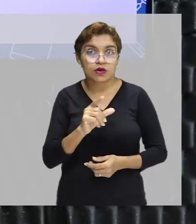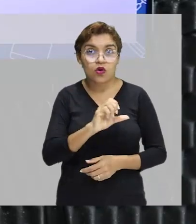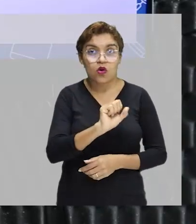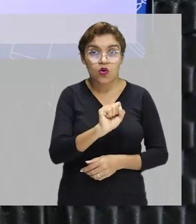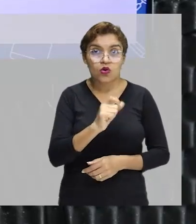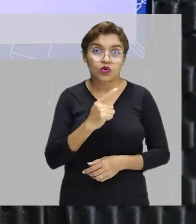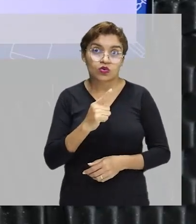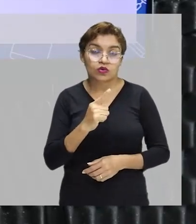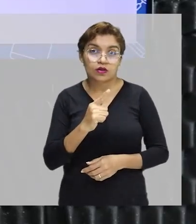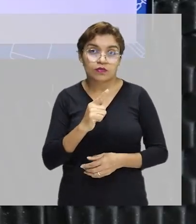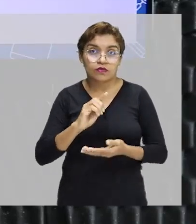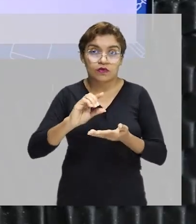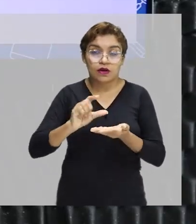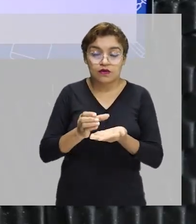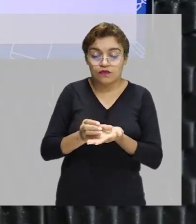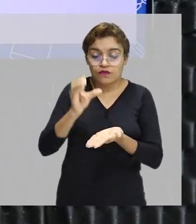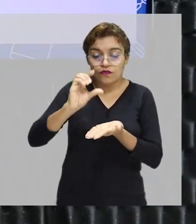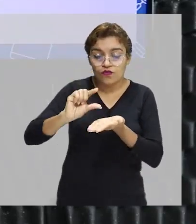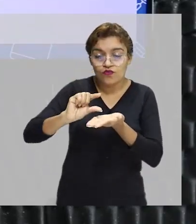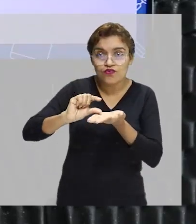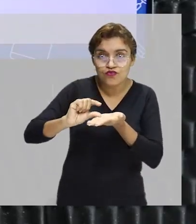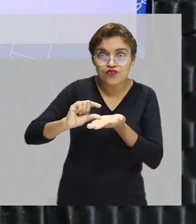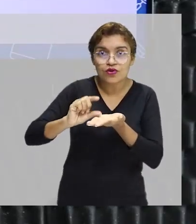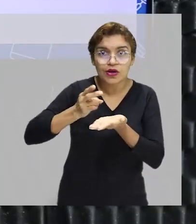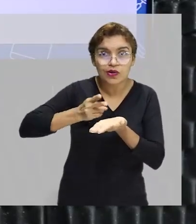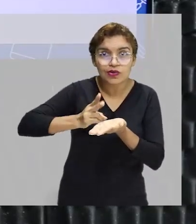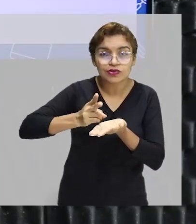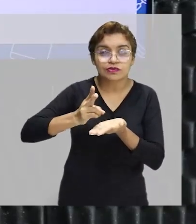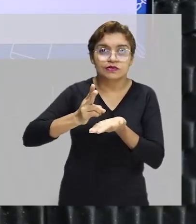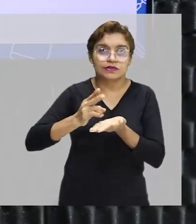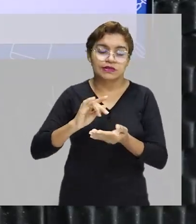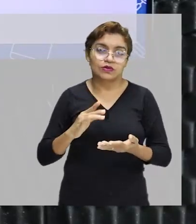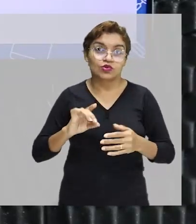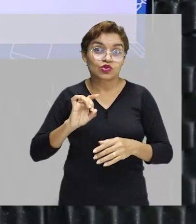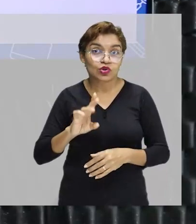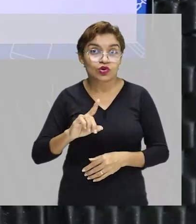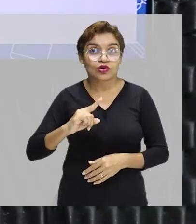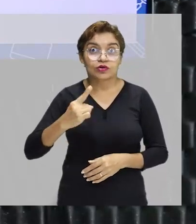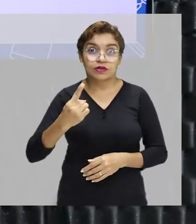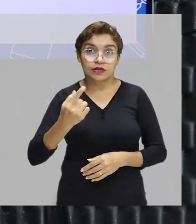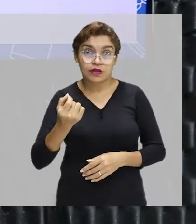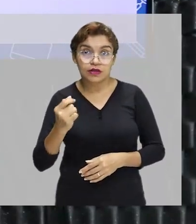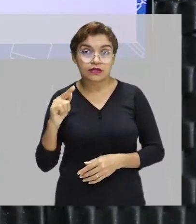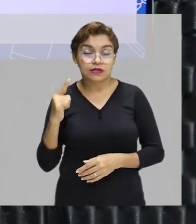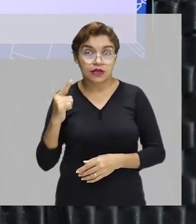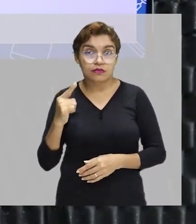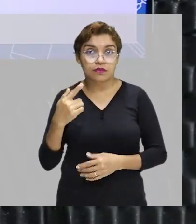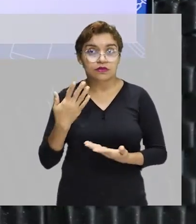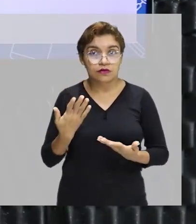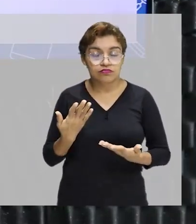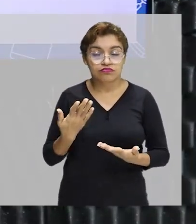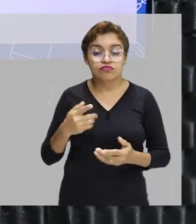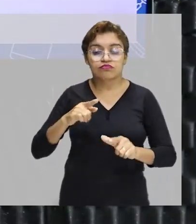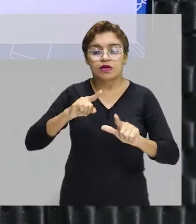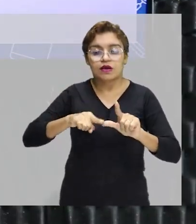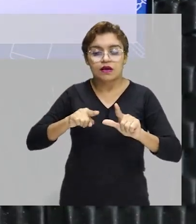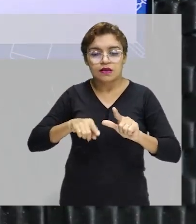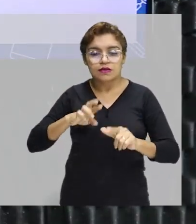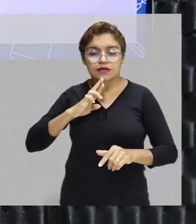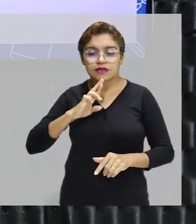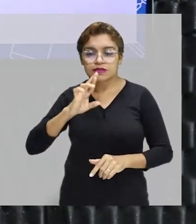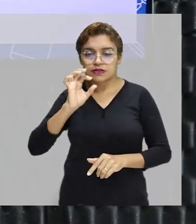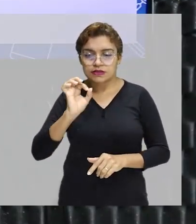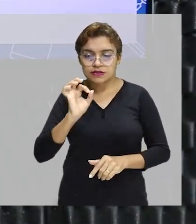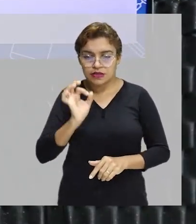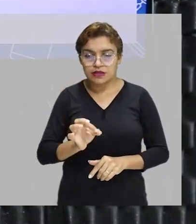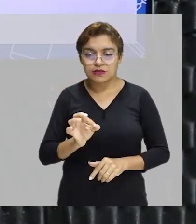vai ficar no fundo do recipiente. Então, apenas 10 gramas. Por isso, a alternativa correta, né? Você deve ter printado